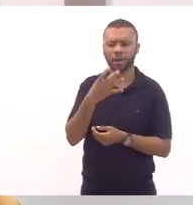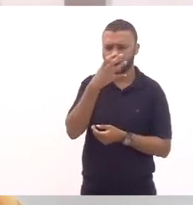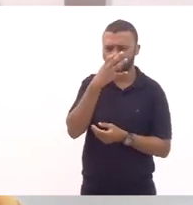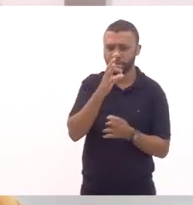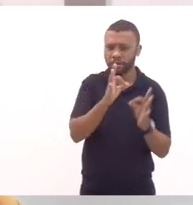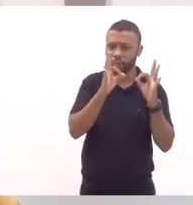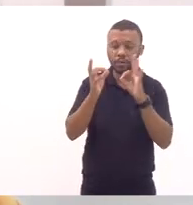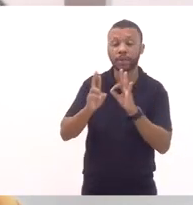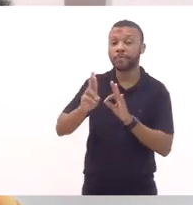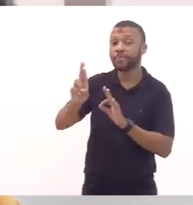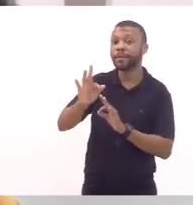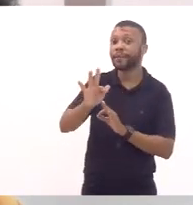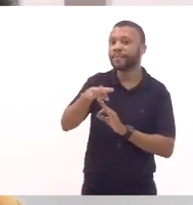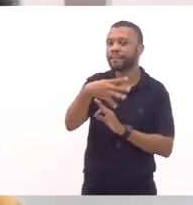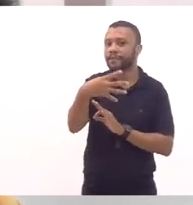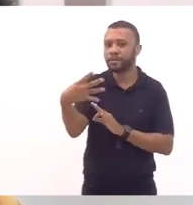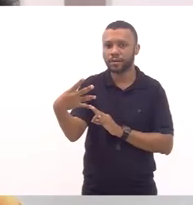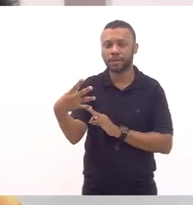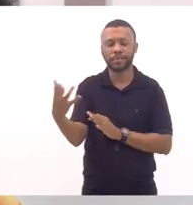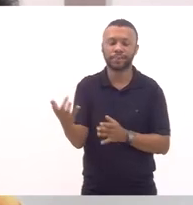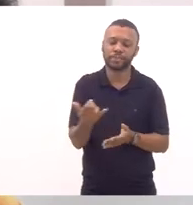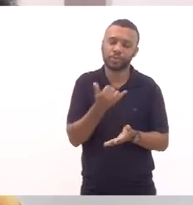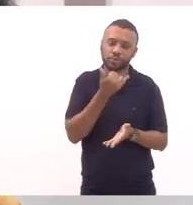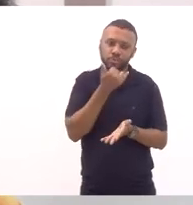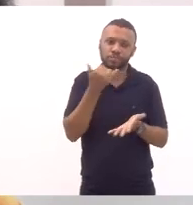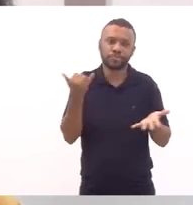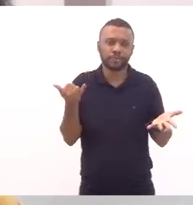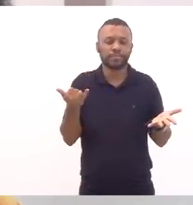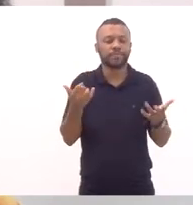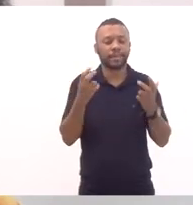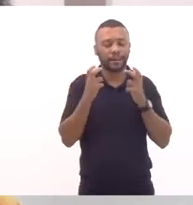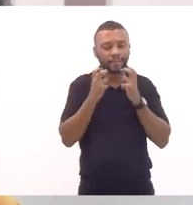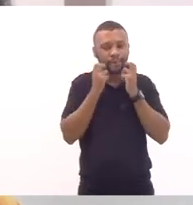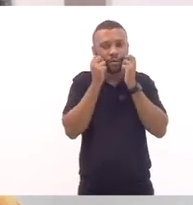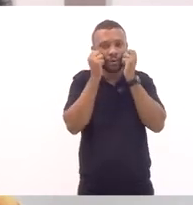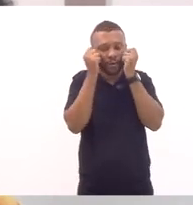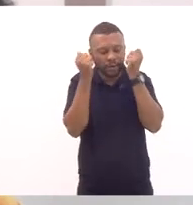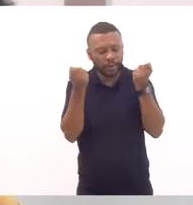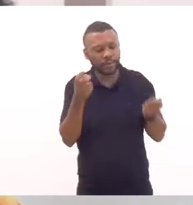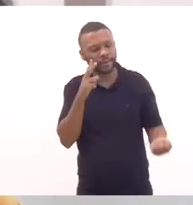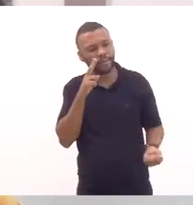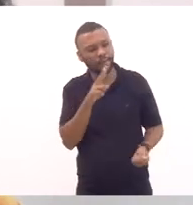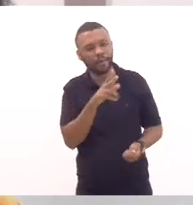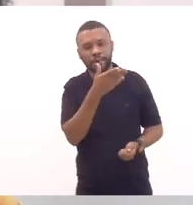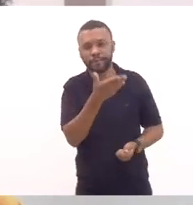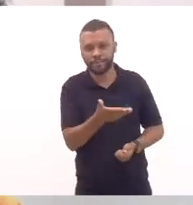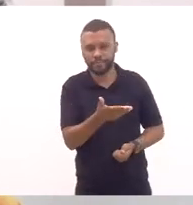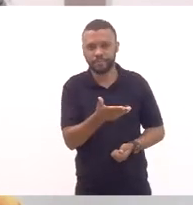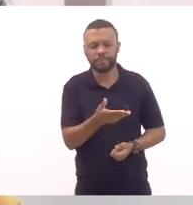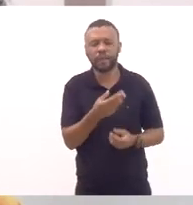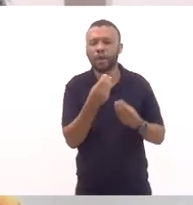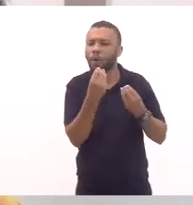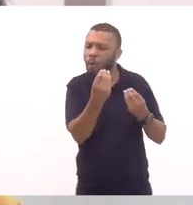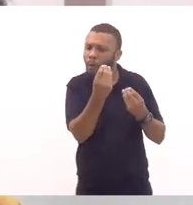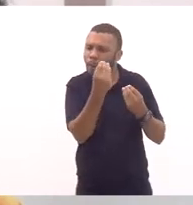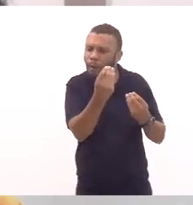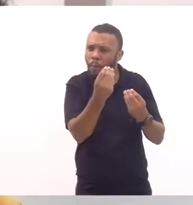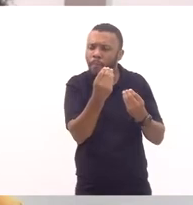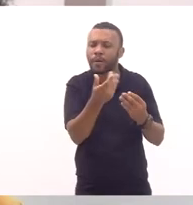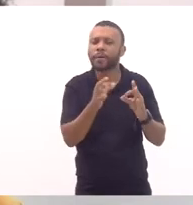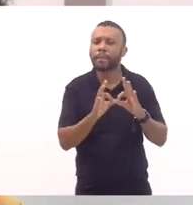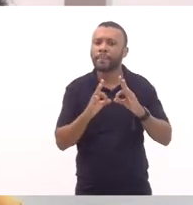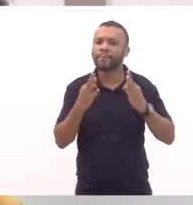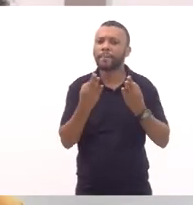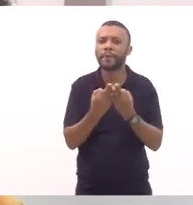da representante da Firjan, olha, é totalmente vergonhoso ouvir aquilo ali, porque como pode querer que uma família